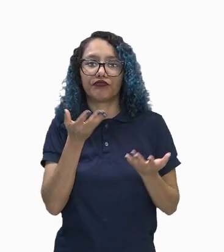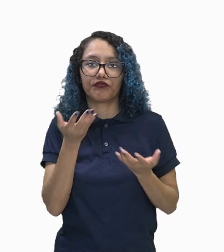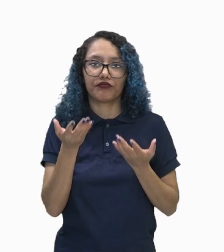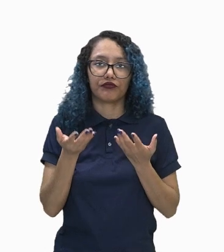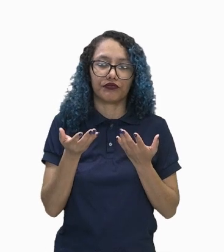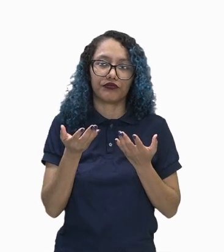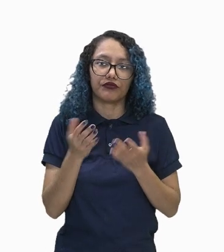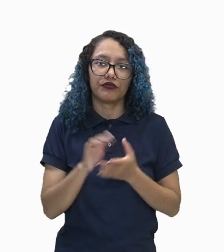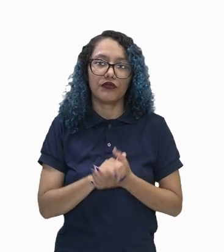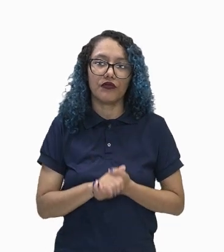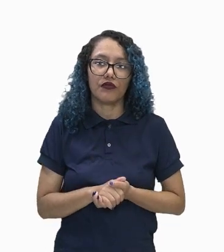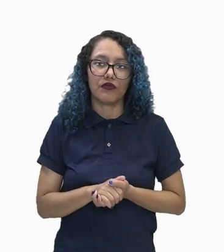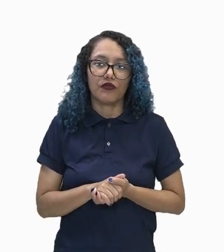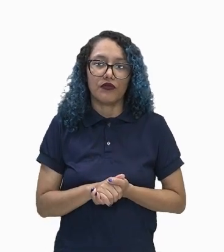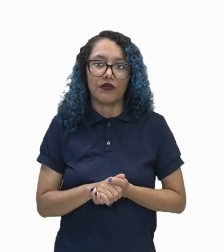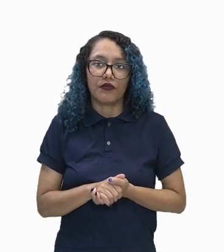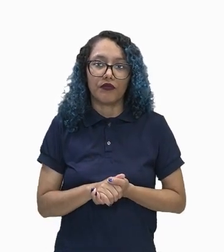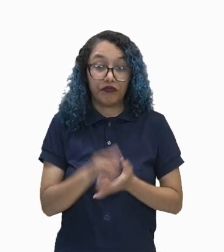o